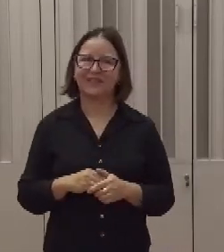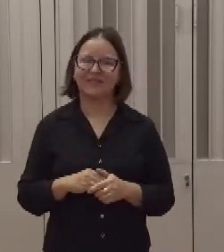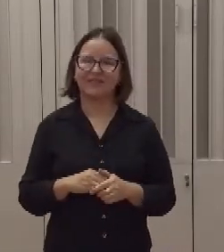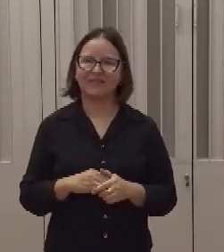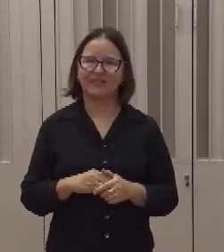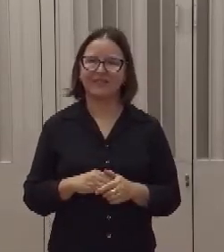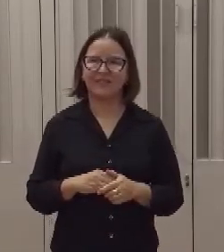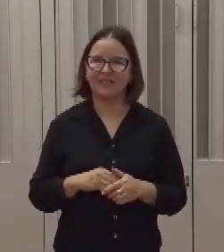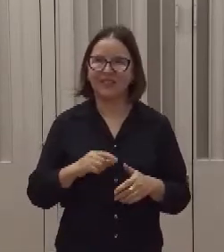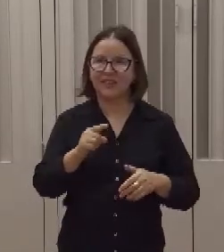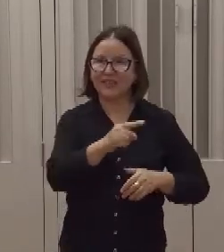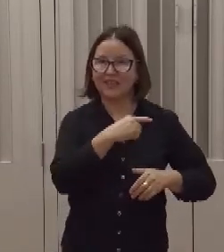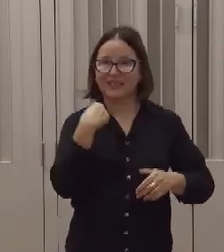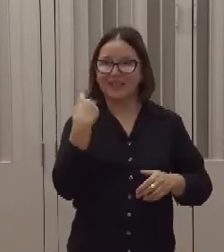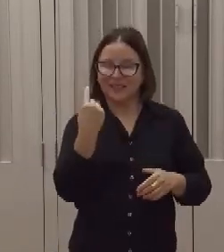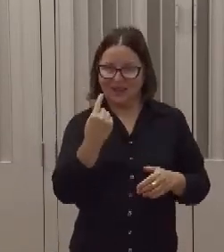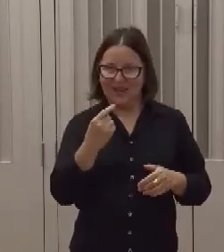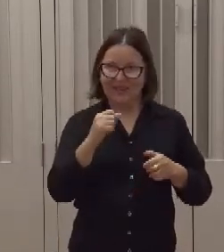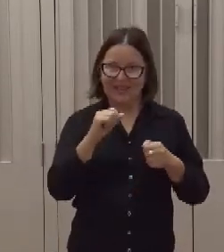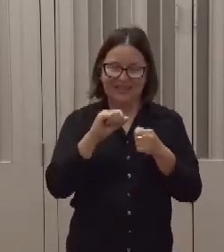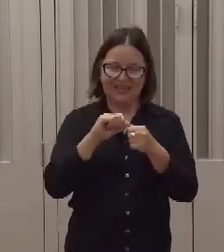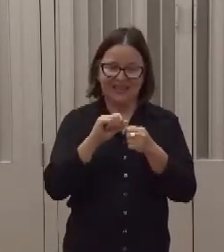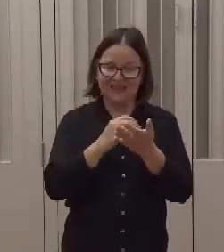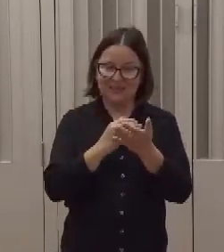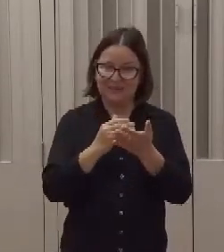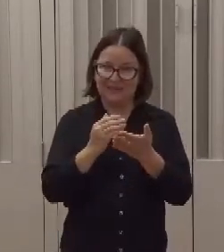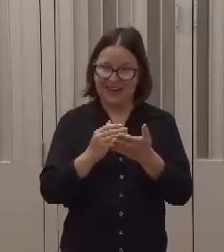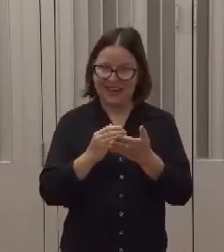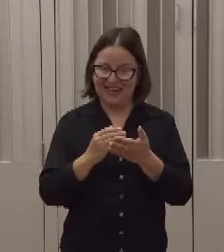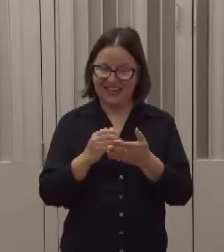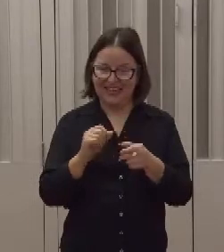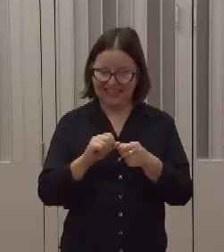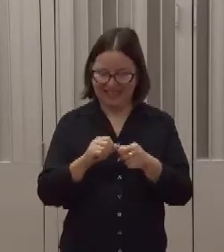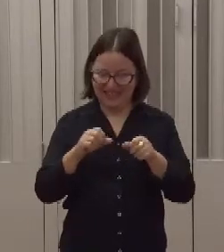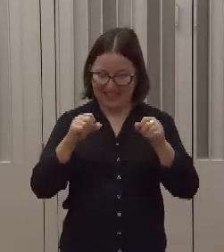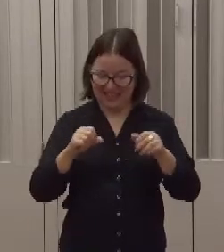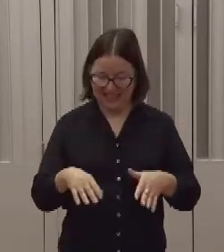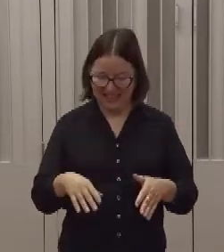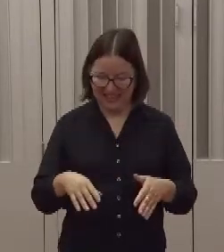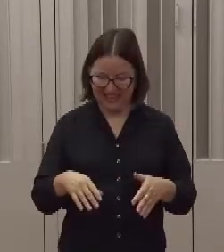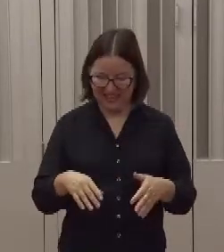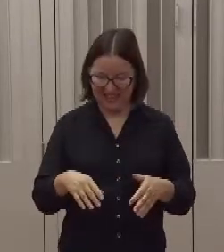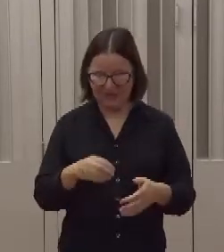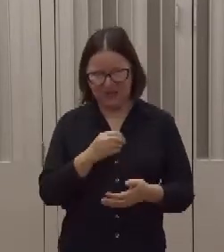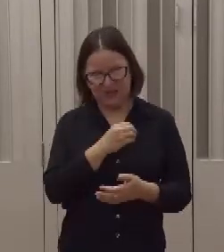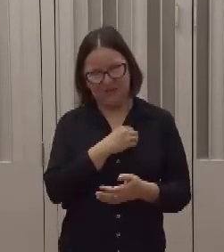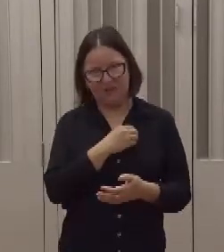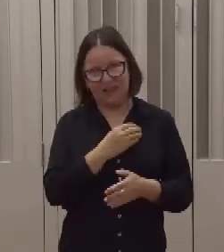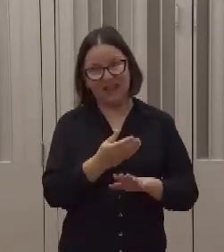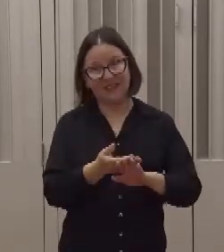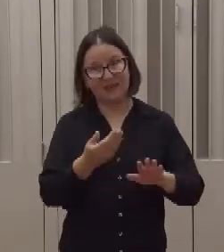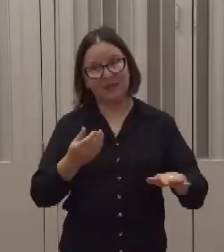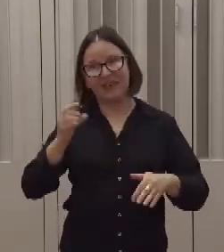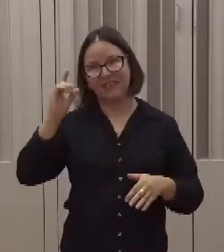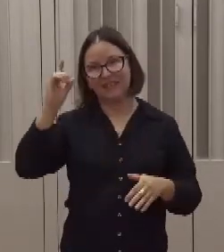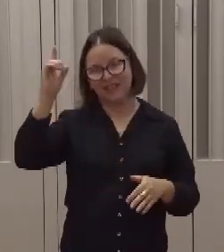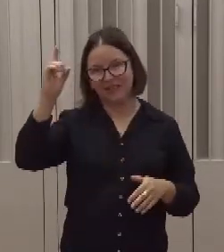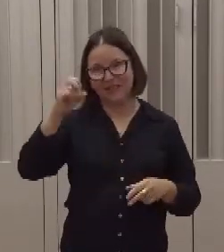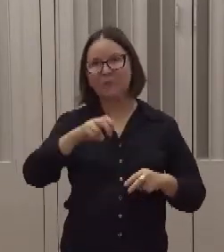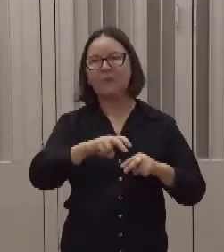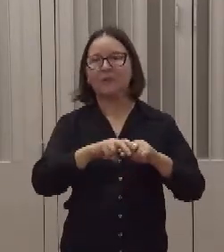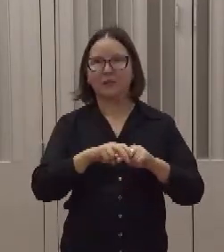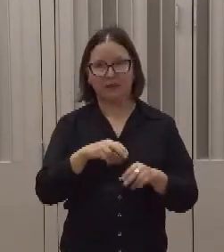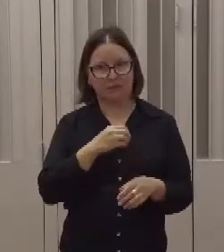E nós somos parte dessa criação caída que se encontra separada de Deus por conta da queda e do